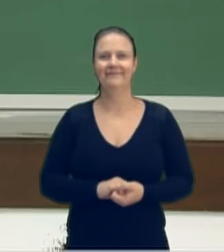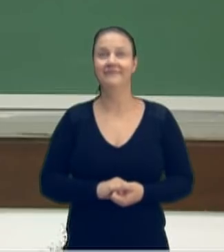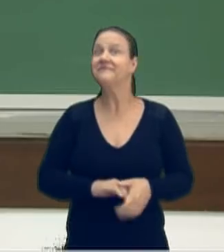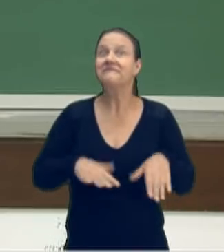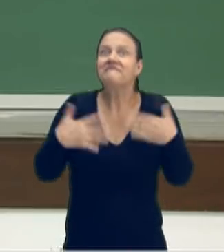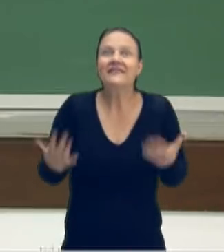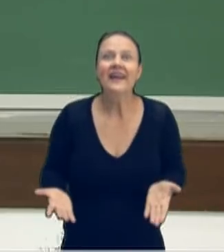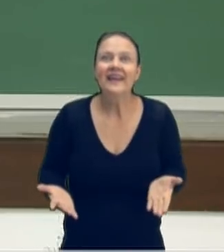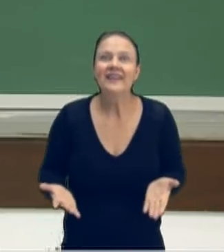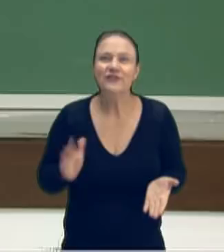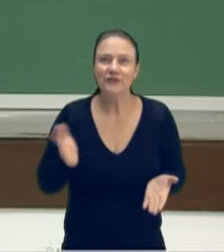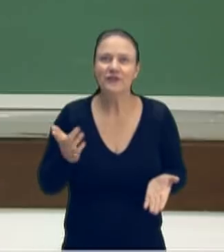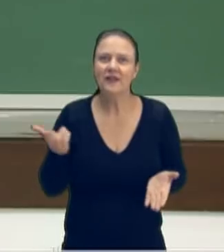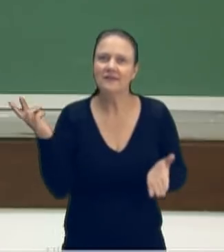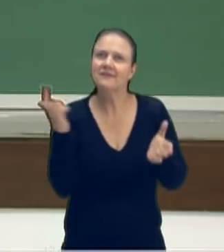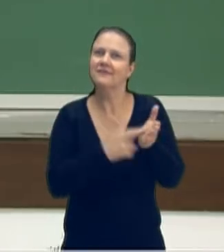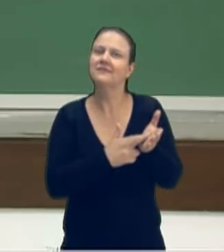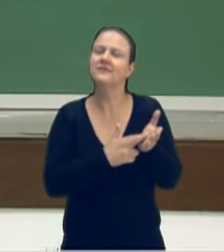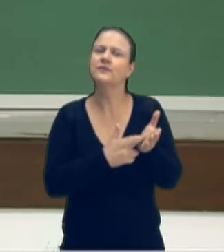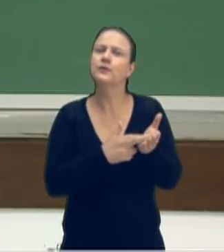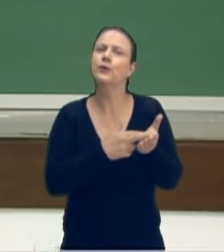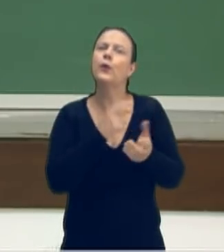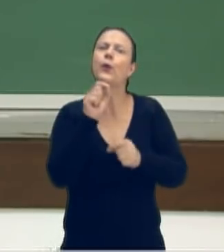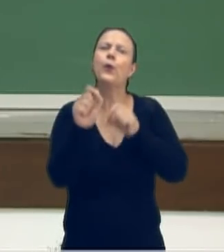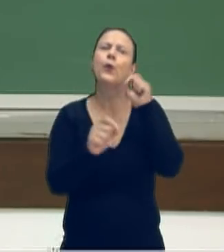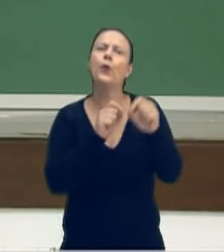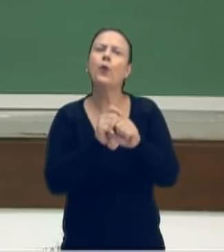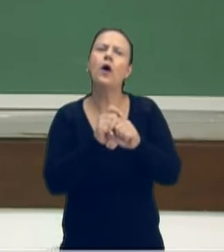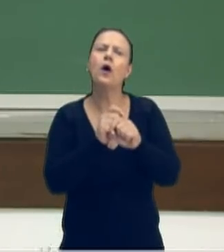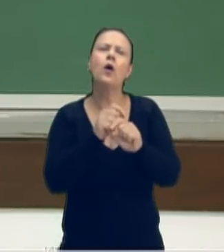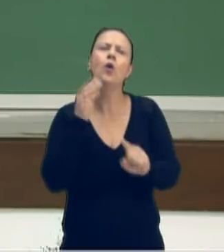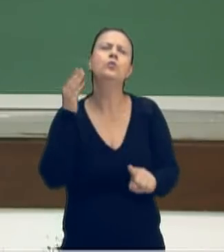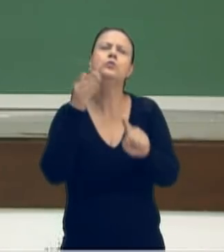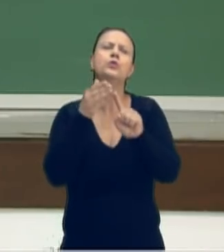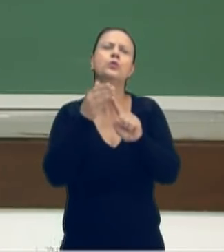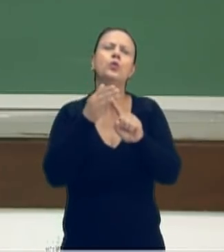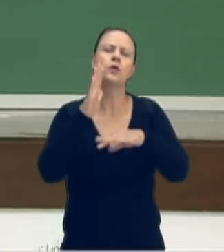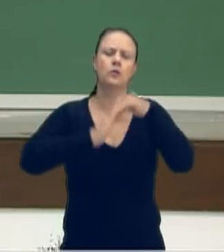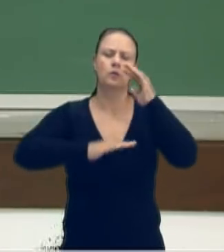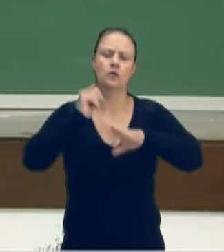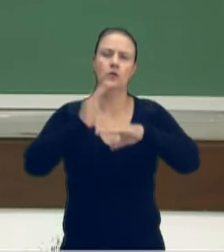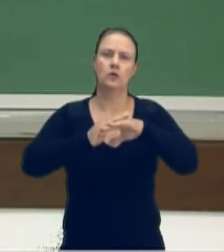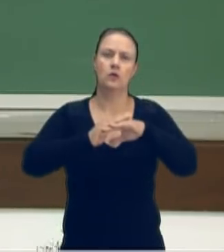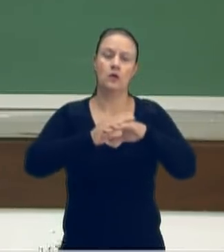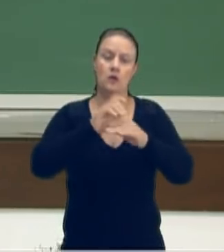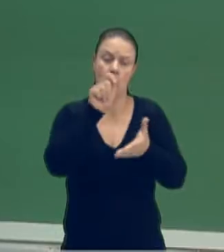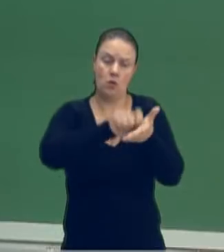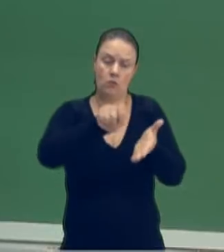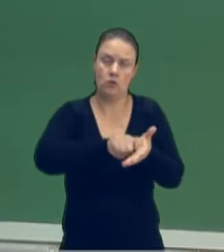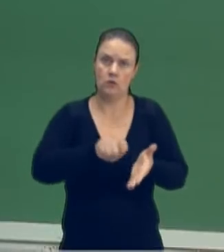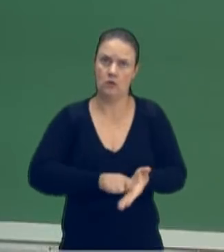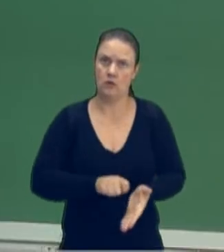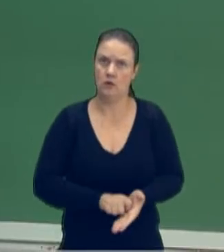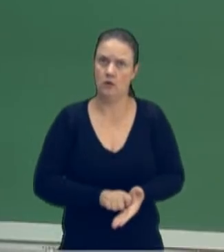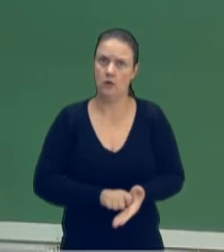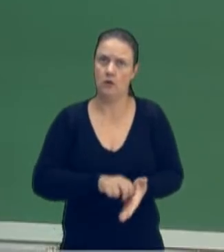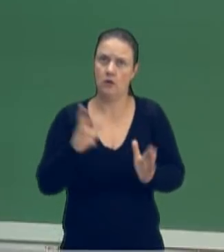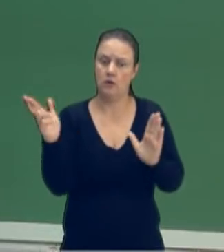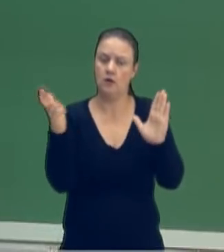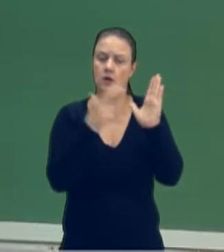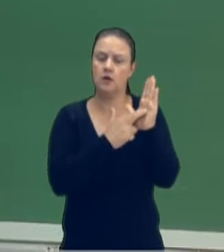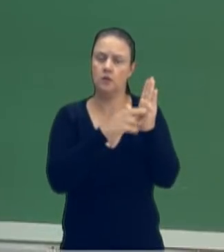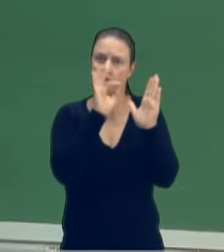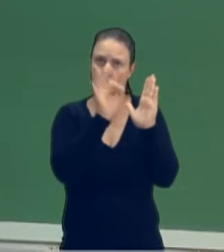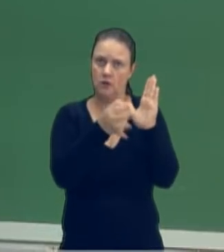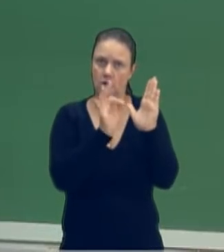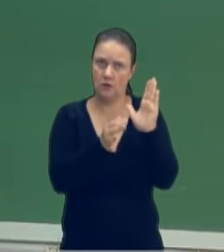E aí, galerinha, responderam? Qual é a função social dos escribas que ocupavam no Egito Antigo? Respondeu certo